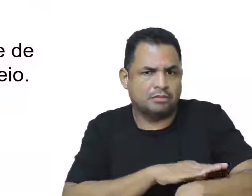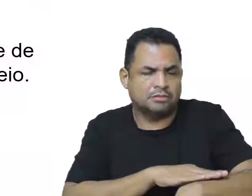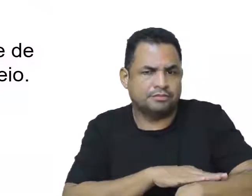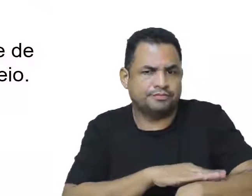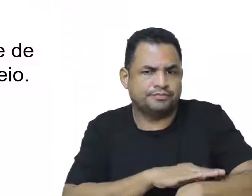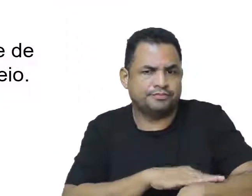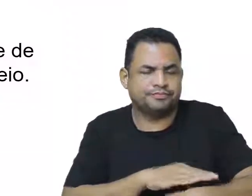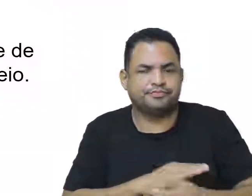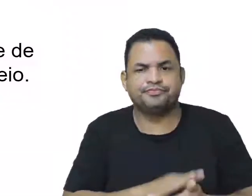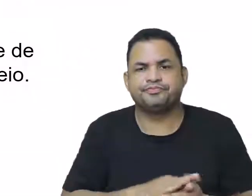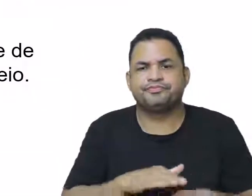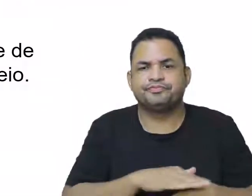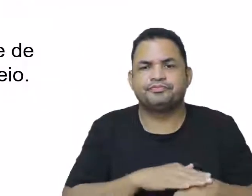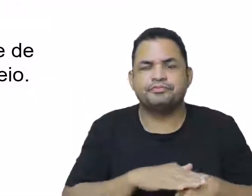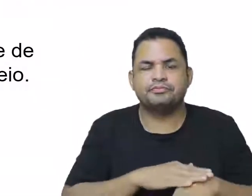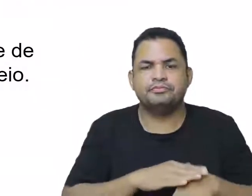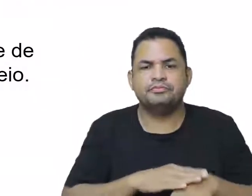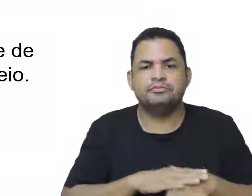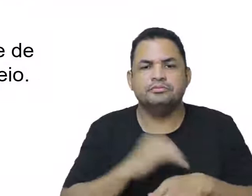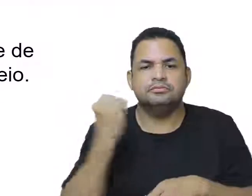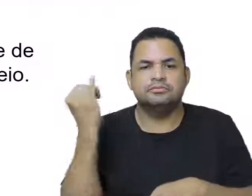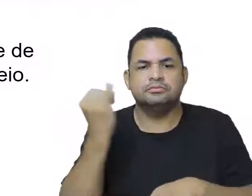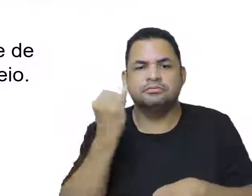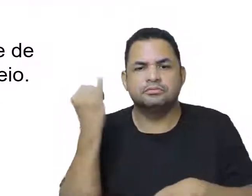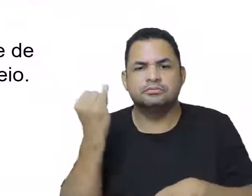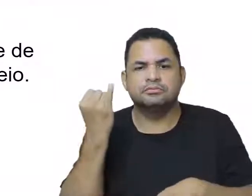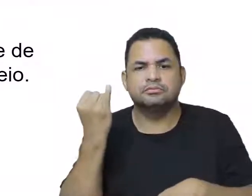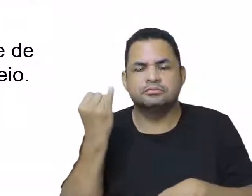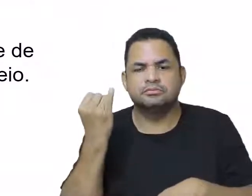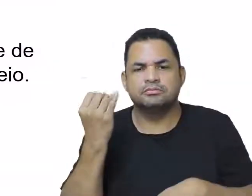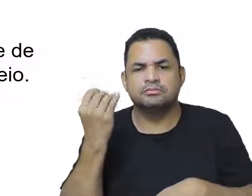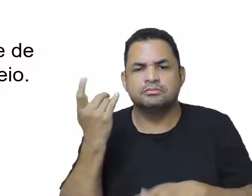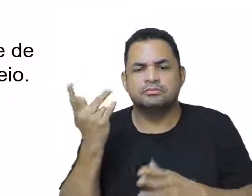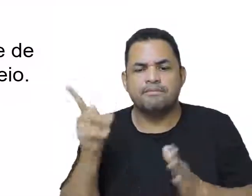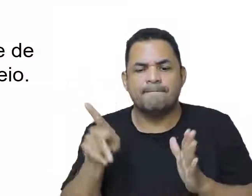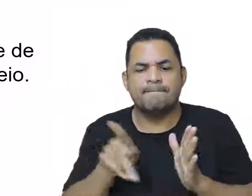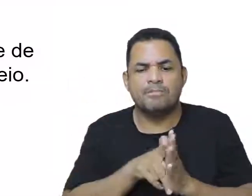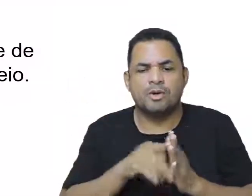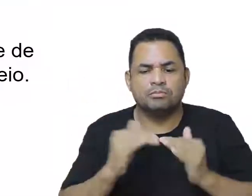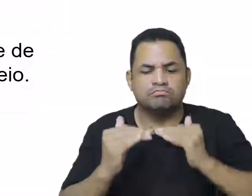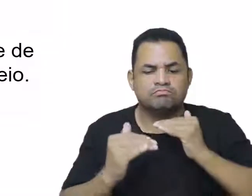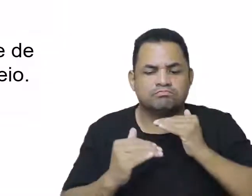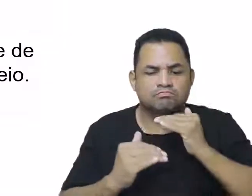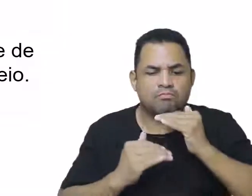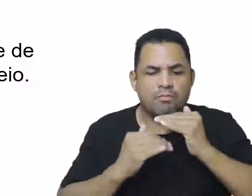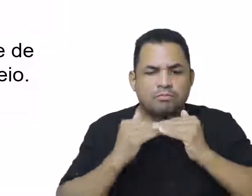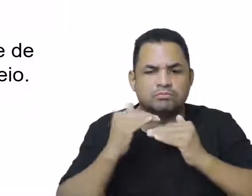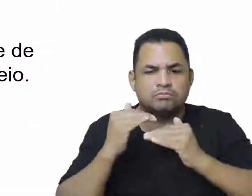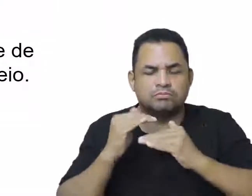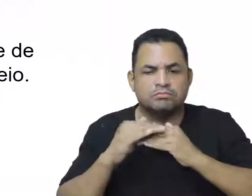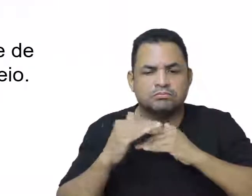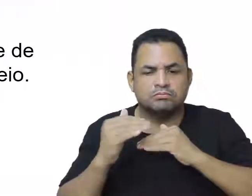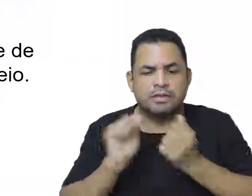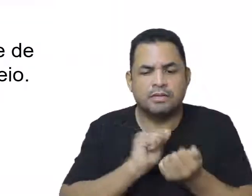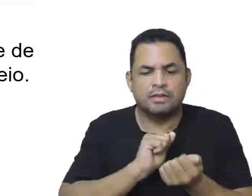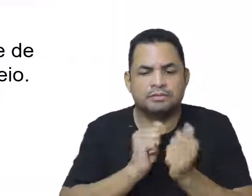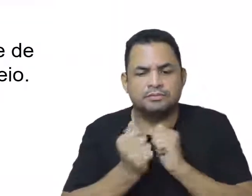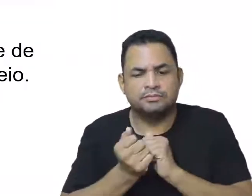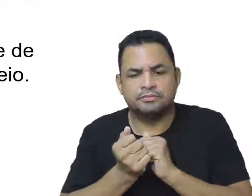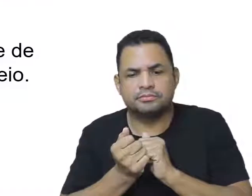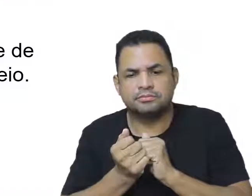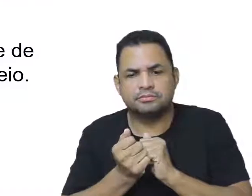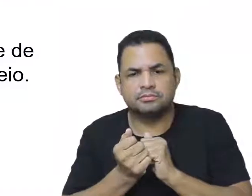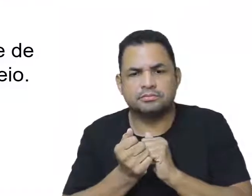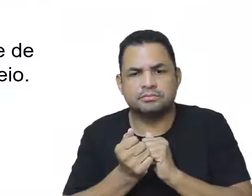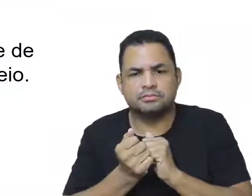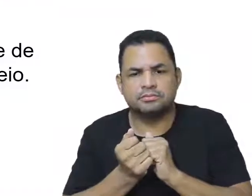pele mais especificamente, ela é importante para a própria evolução, né? Para a própria adaptação